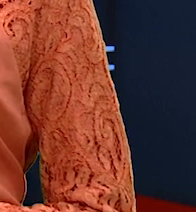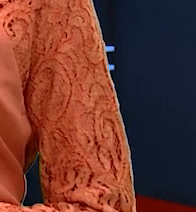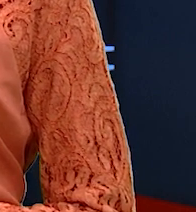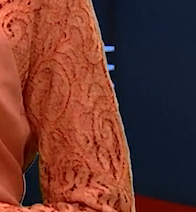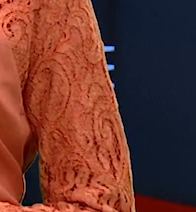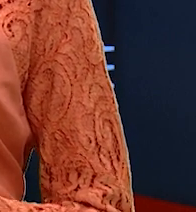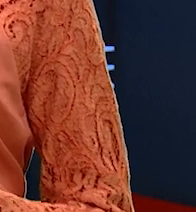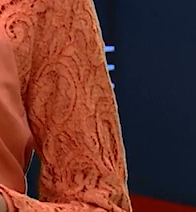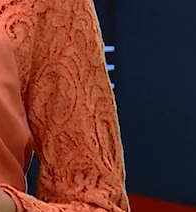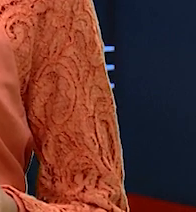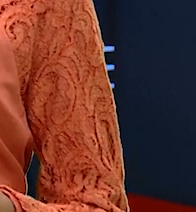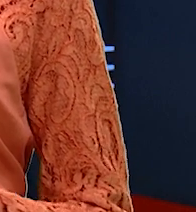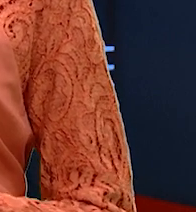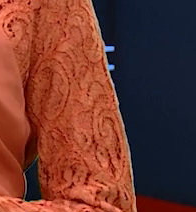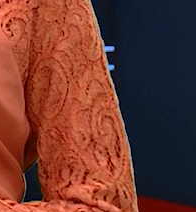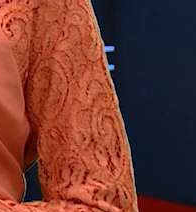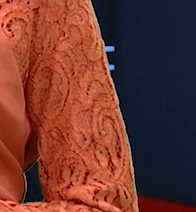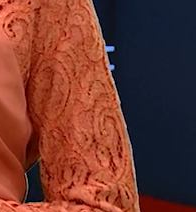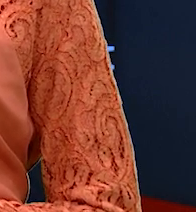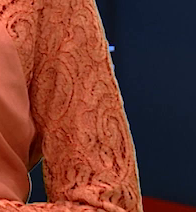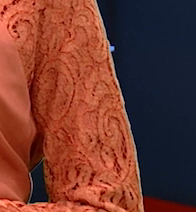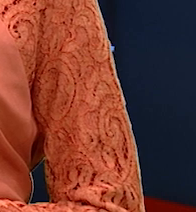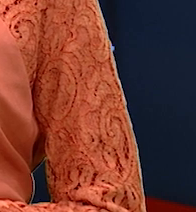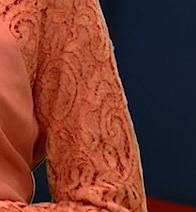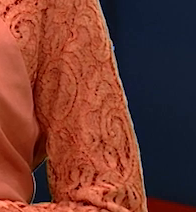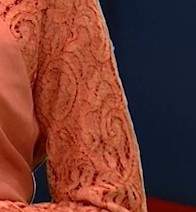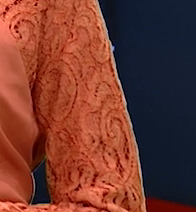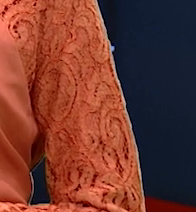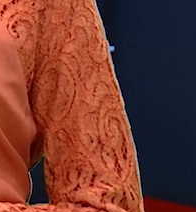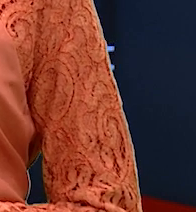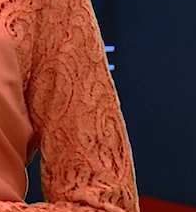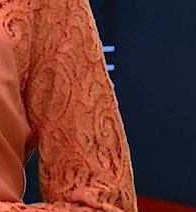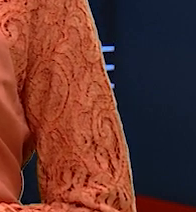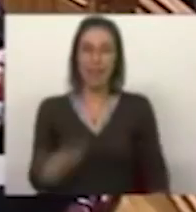que há base para convergências e desafiou a continuar o caminho conjunto.